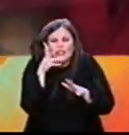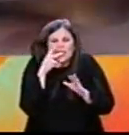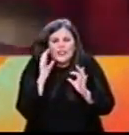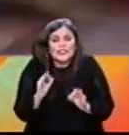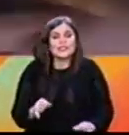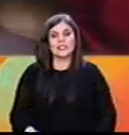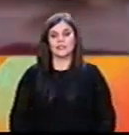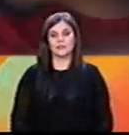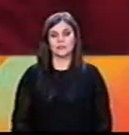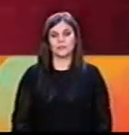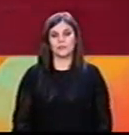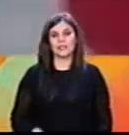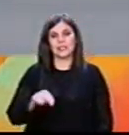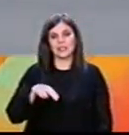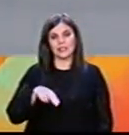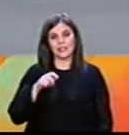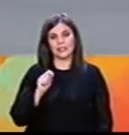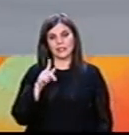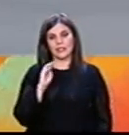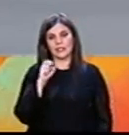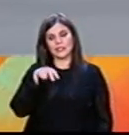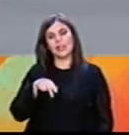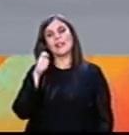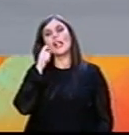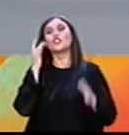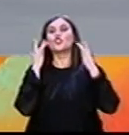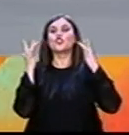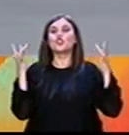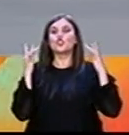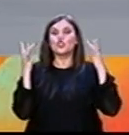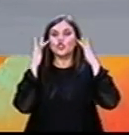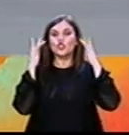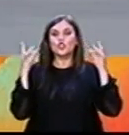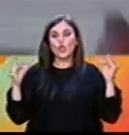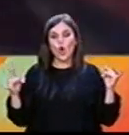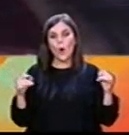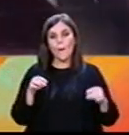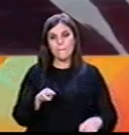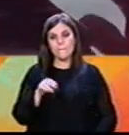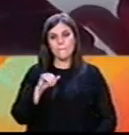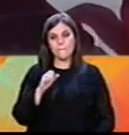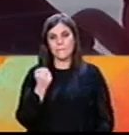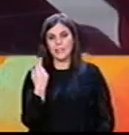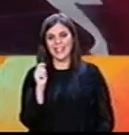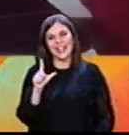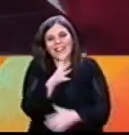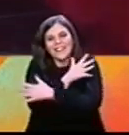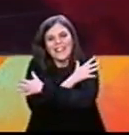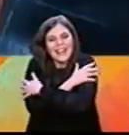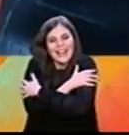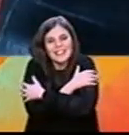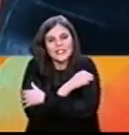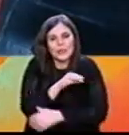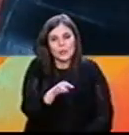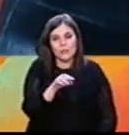aqui uma. Meu querido Vamos Nelson, exatamente... quem é que está na regi no áudio? É o Miguel? É o Miguelinho? Oh, Miguelinho, um abraço para ti. Miguel